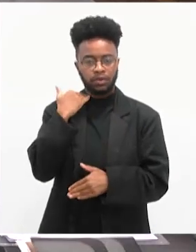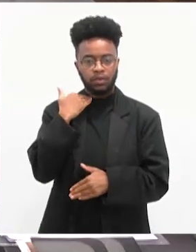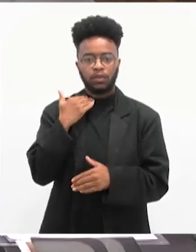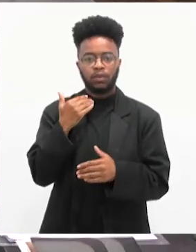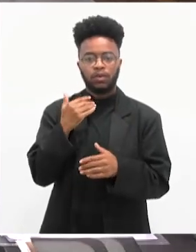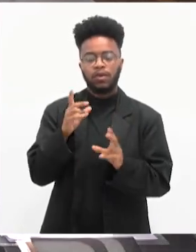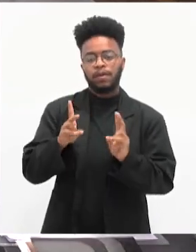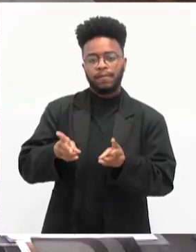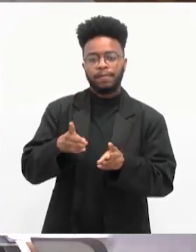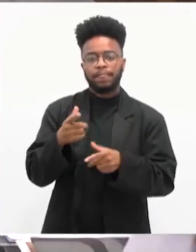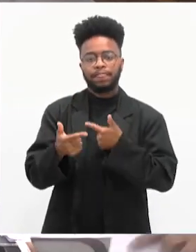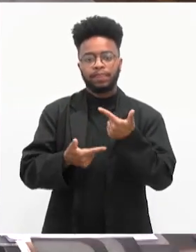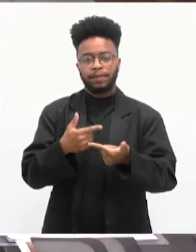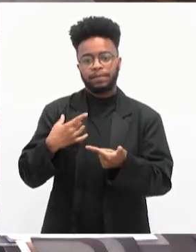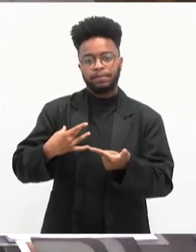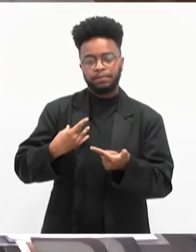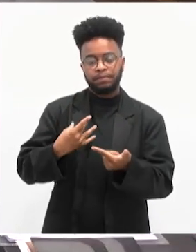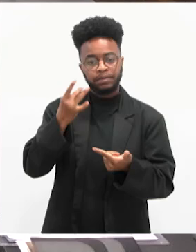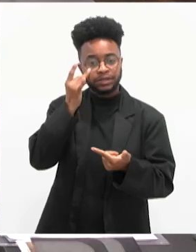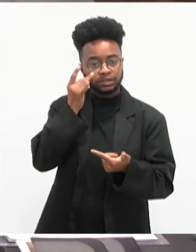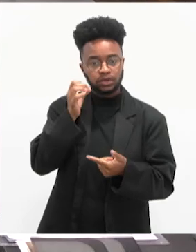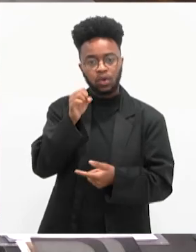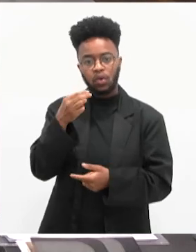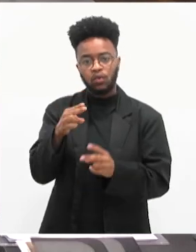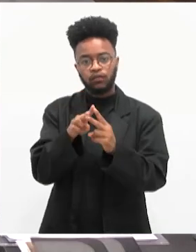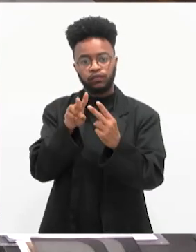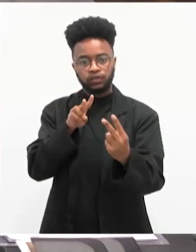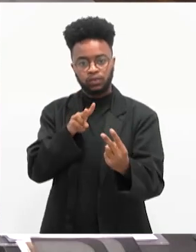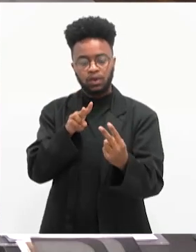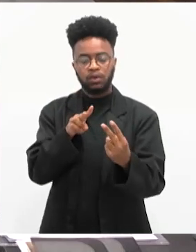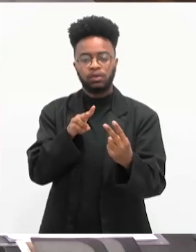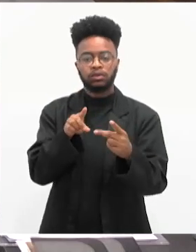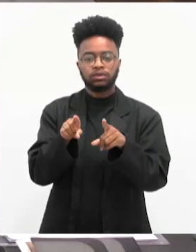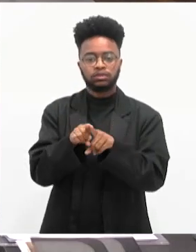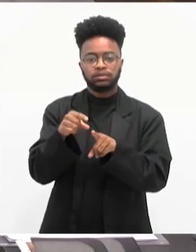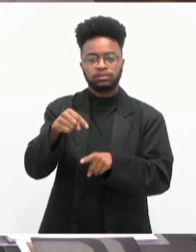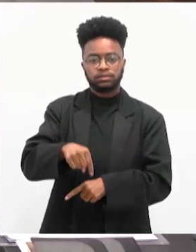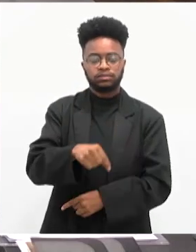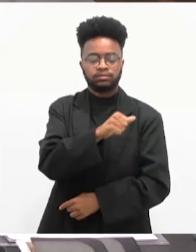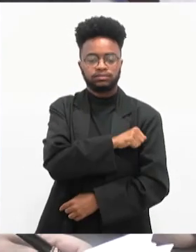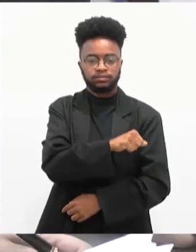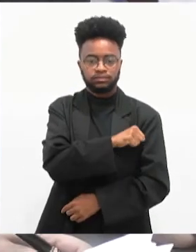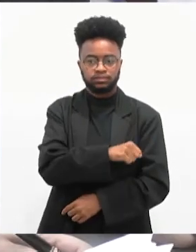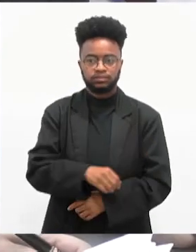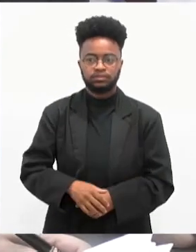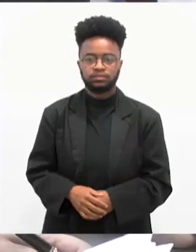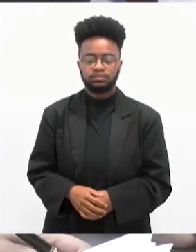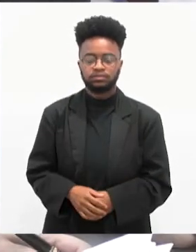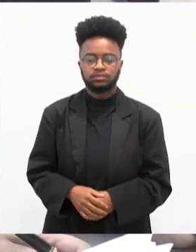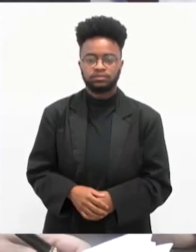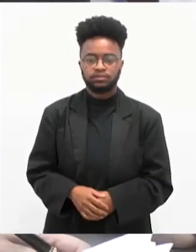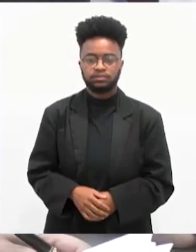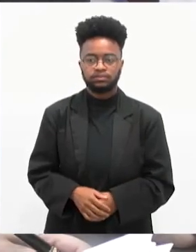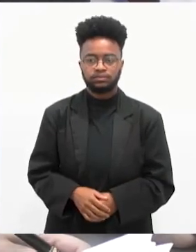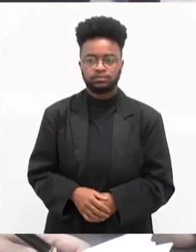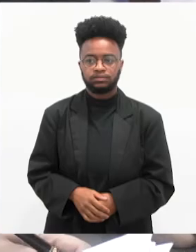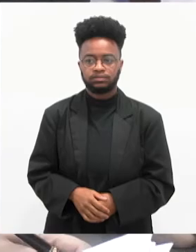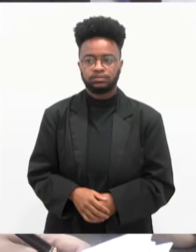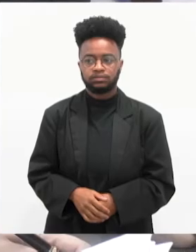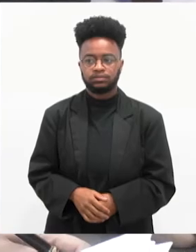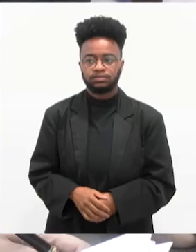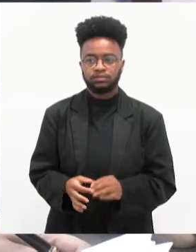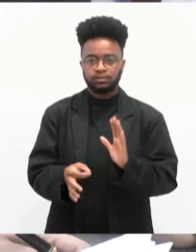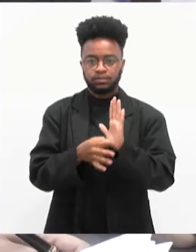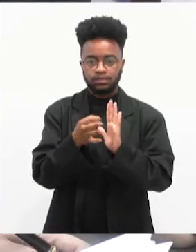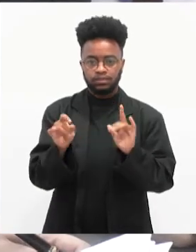atendimentos presencial e não presencial ou online no âmbito do Estado do Rio de Janeiro e da outras providências. Meu parecer é